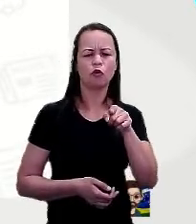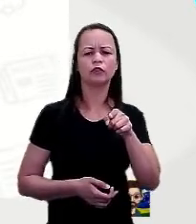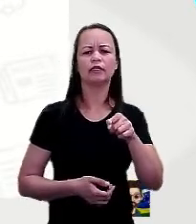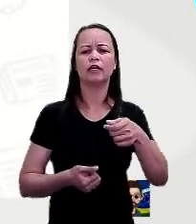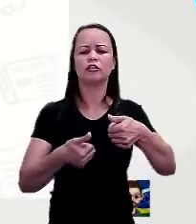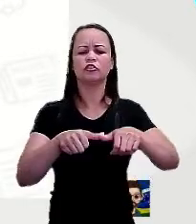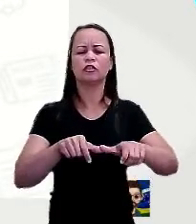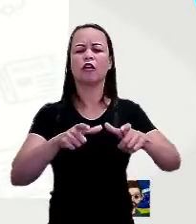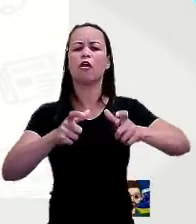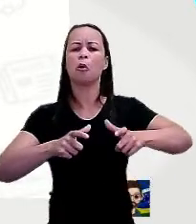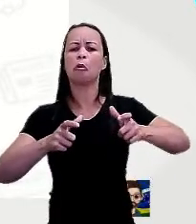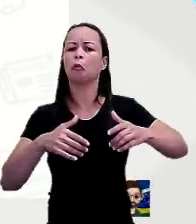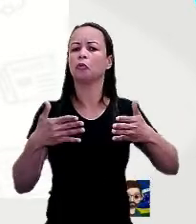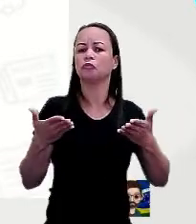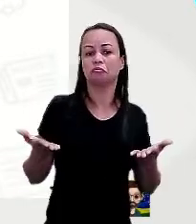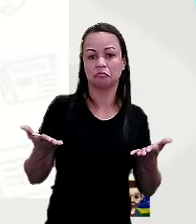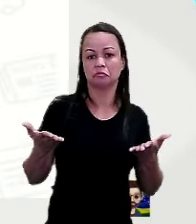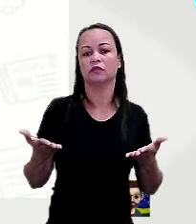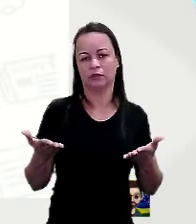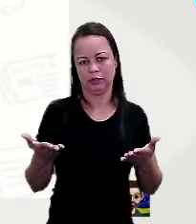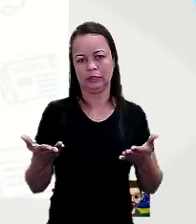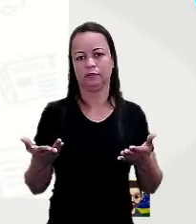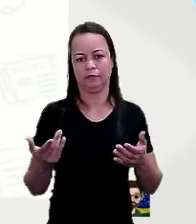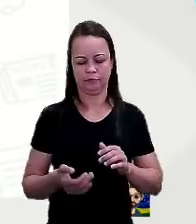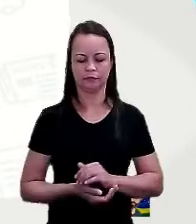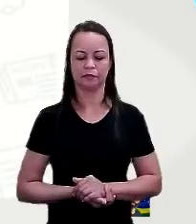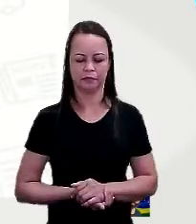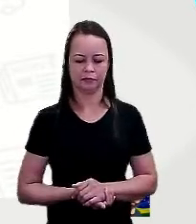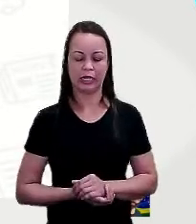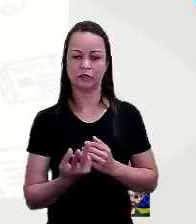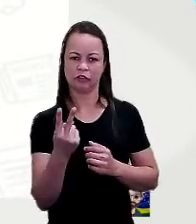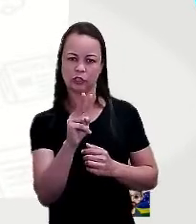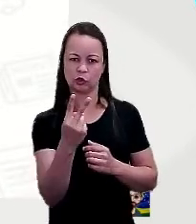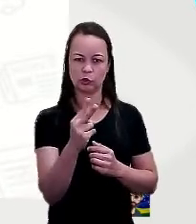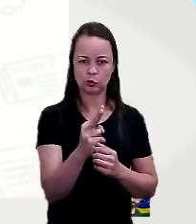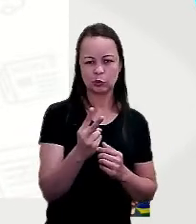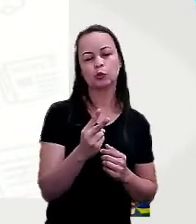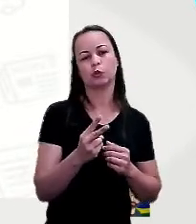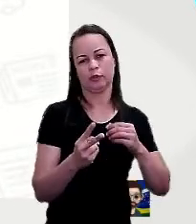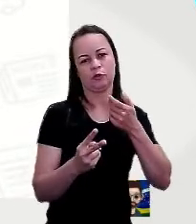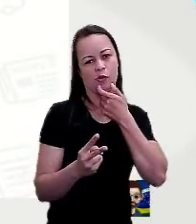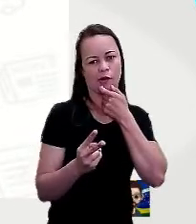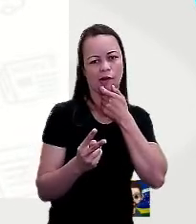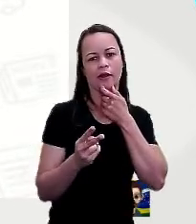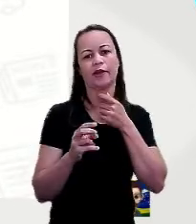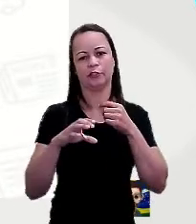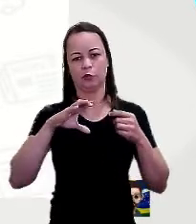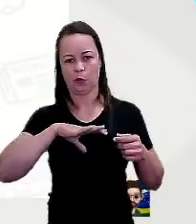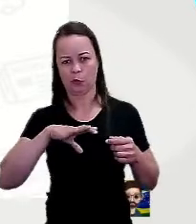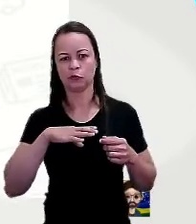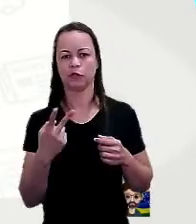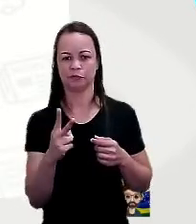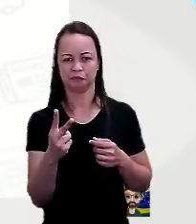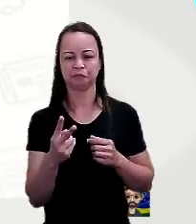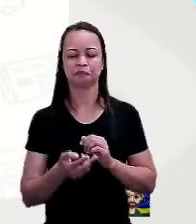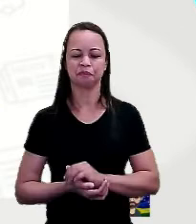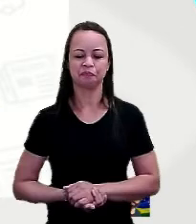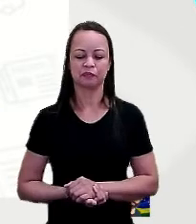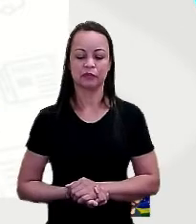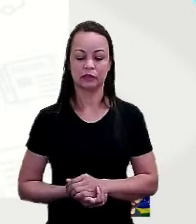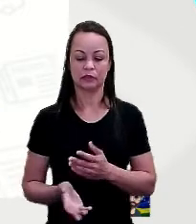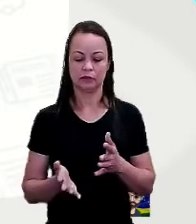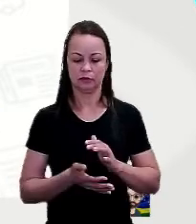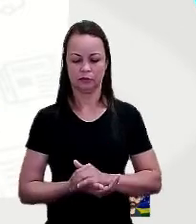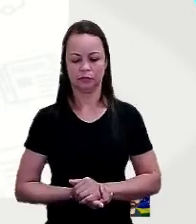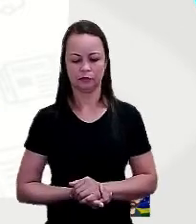you? Where were you? Onde você estava? Where were you? Eu digo também aqui, what were